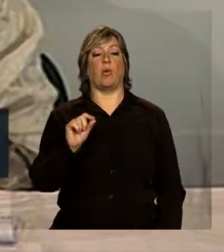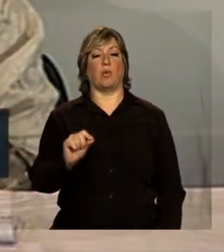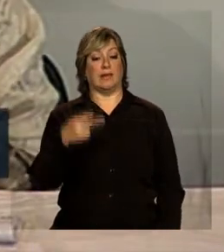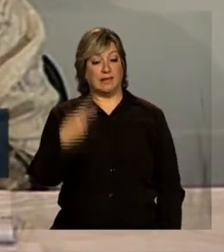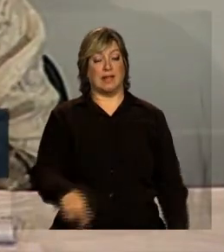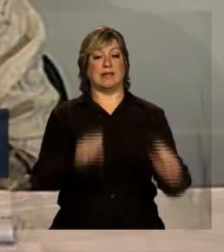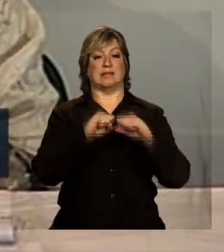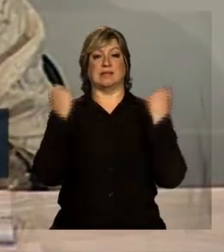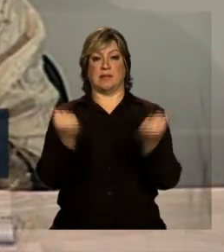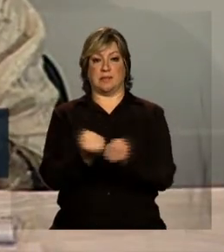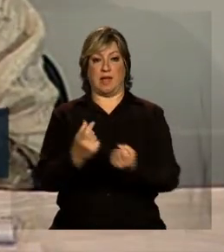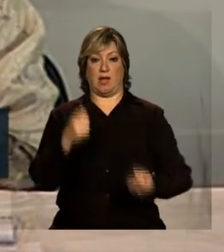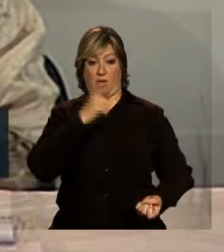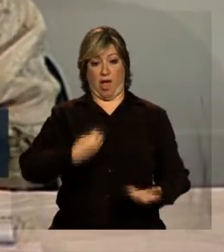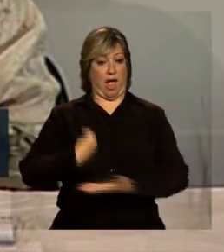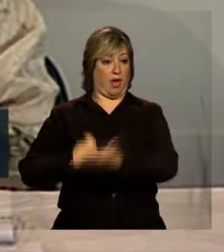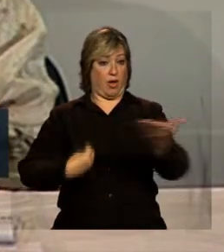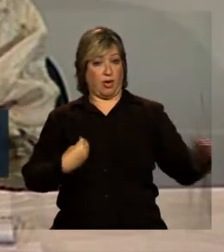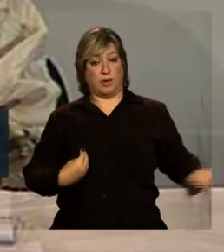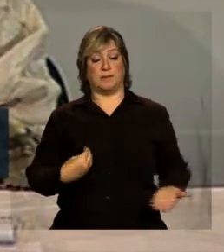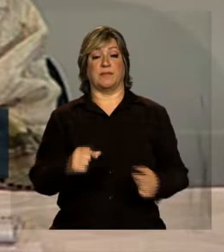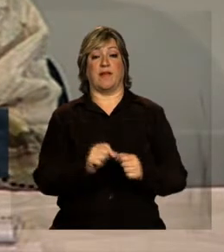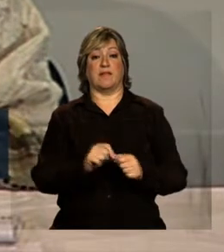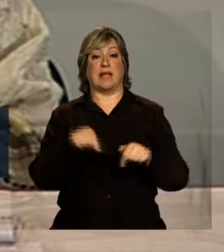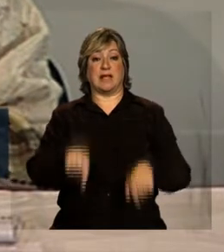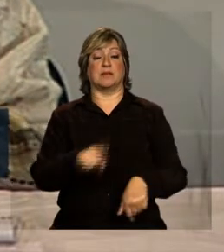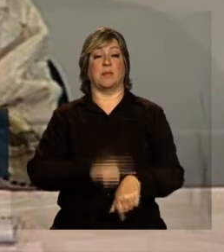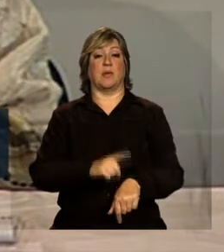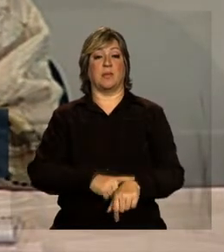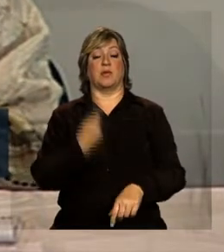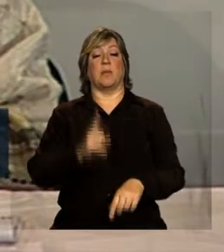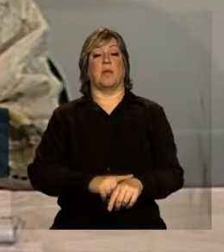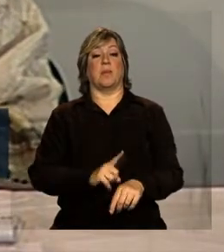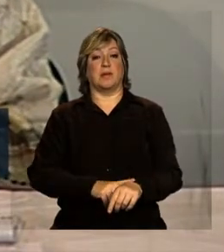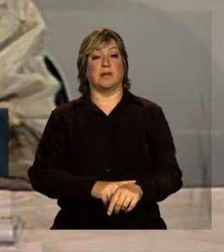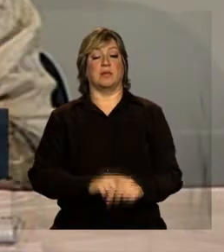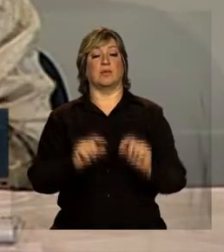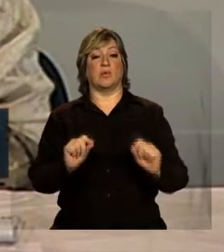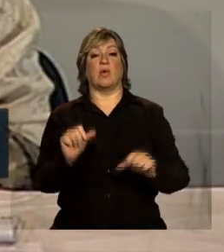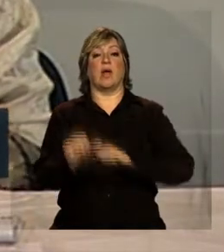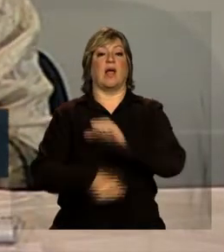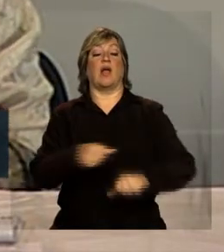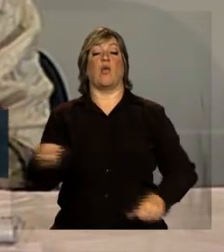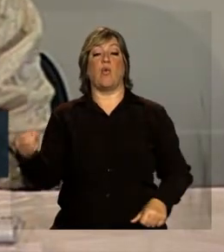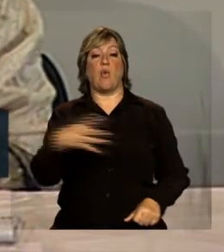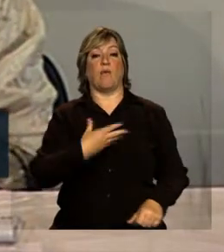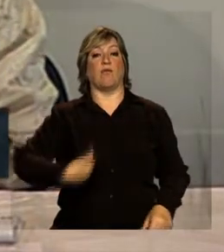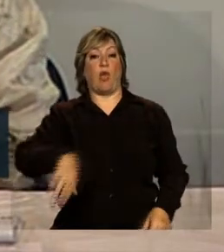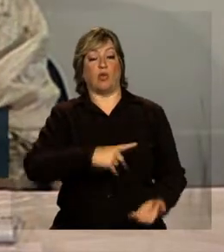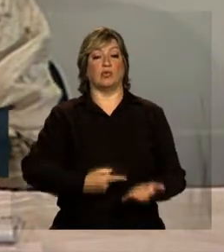desse seminário que acontece agora e fazer desse momento um momento de renovação dos